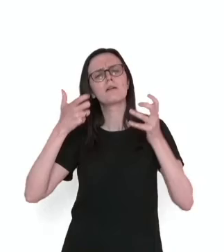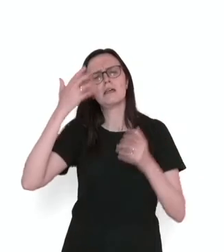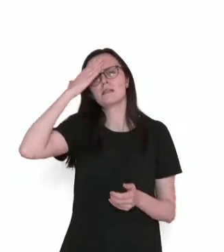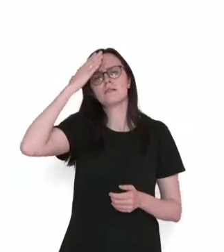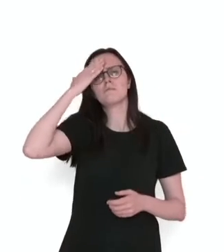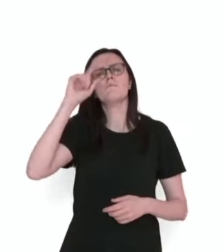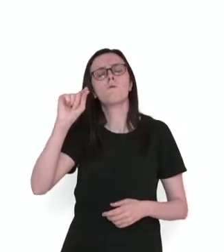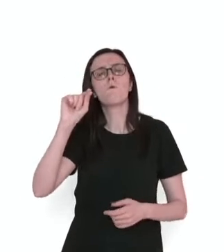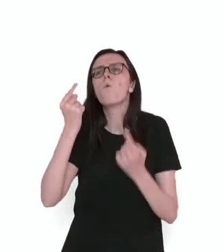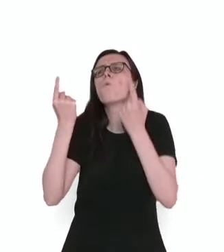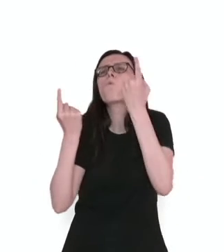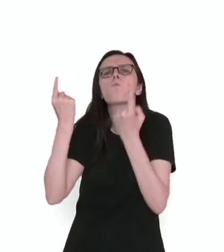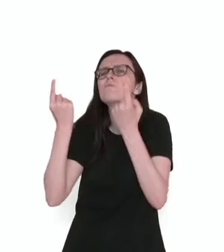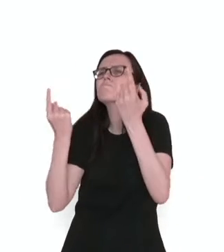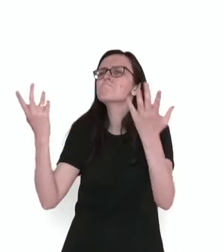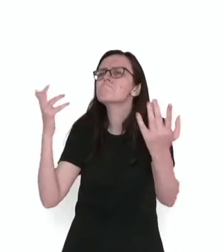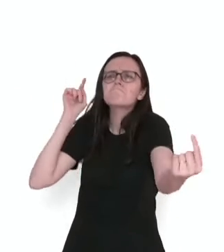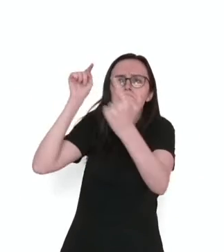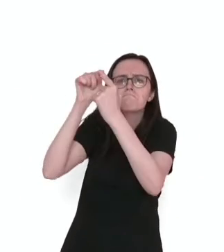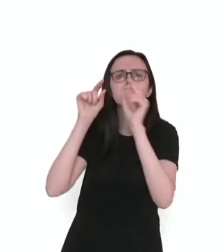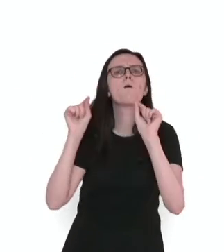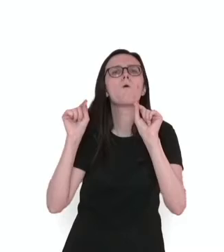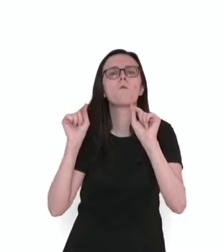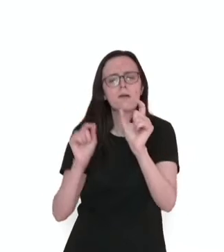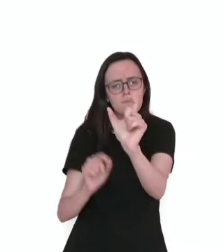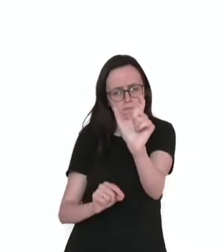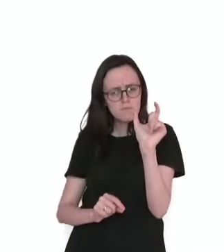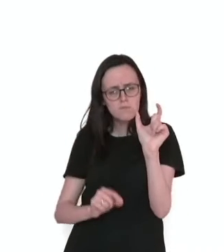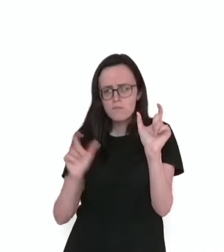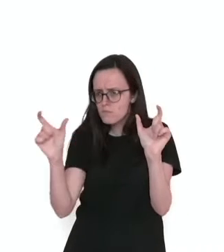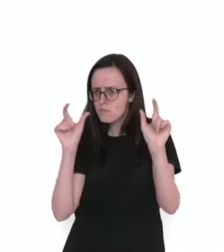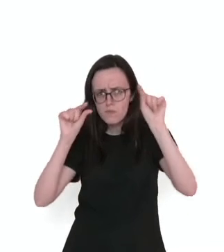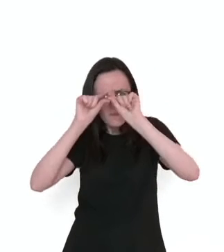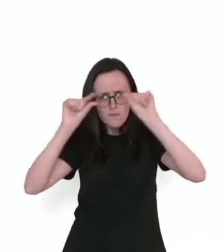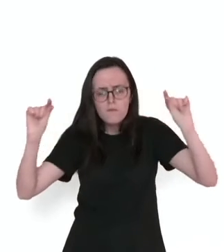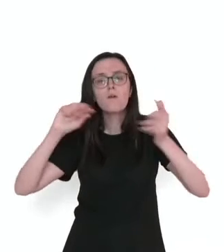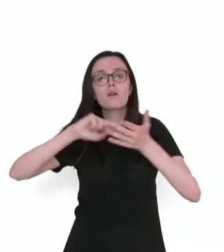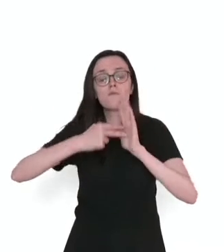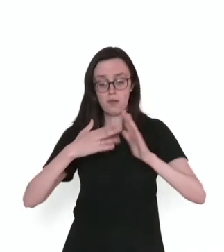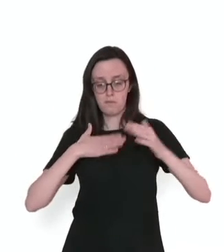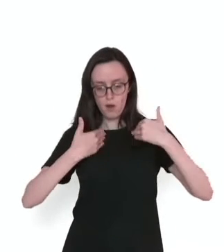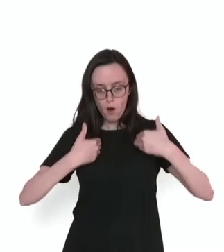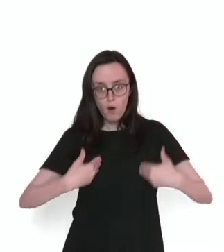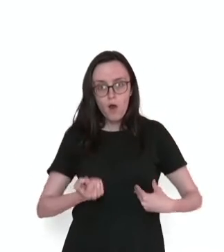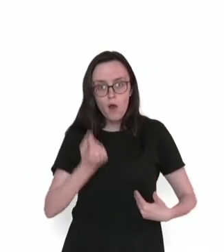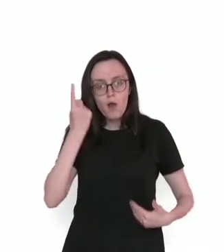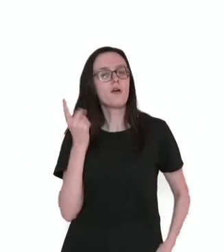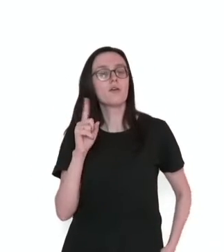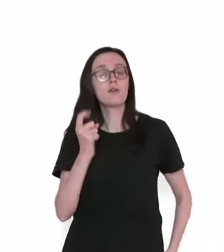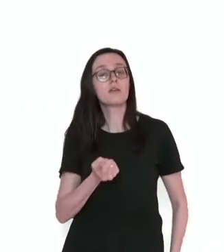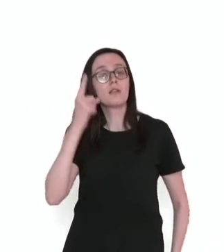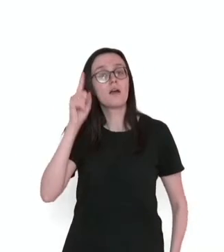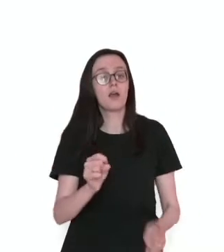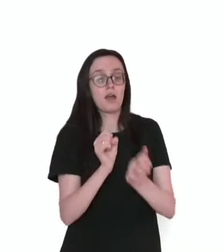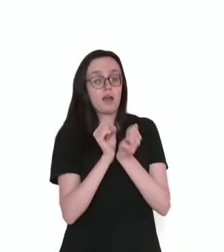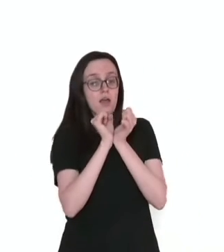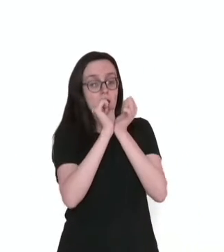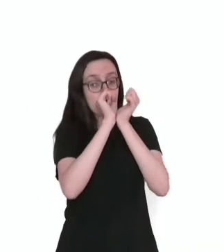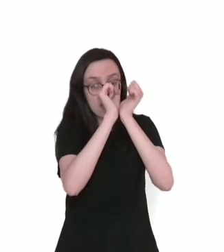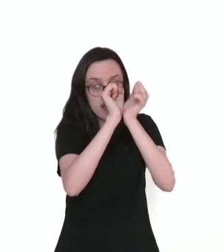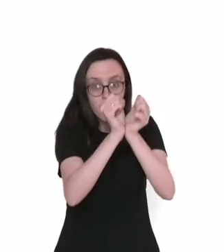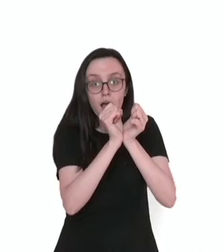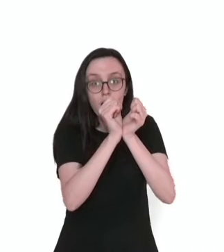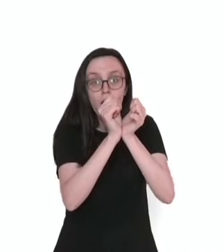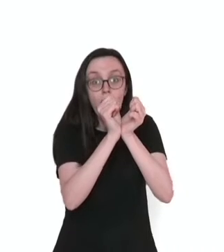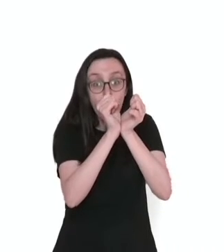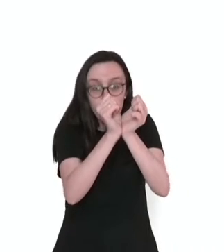saber qual é o efeito de sentido produzido pelos versos. Meu corpo não é estranho, estranho é a escravidão que aprisiona